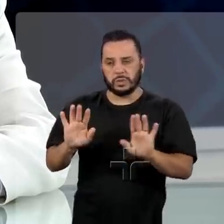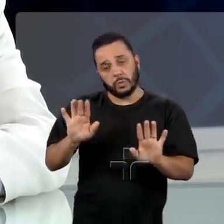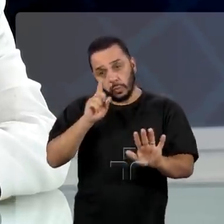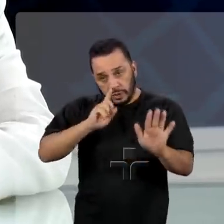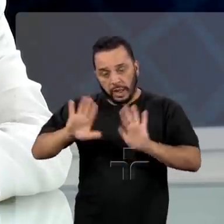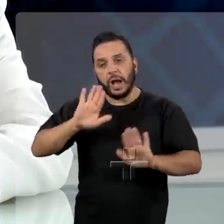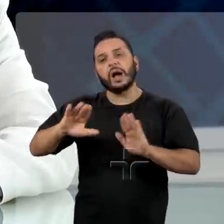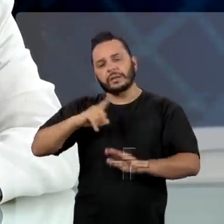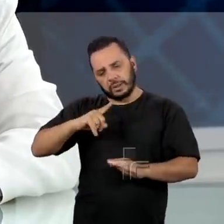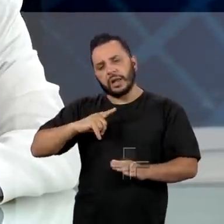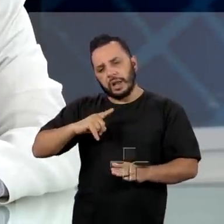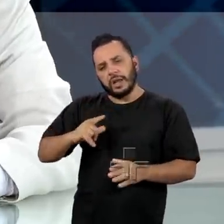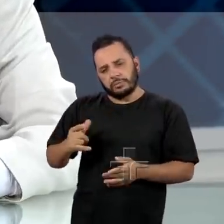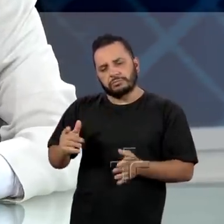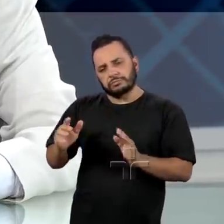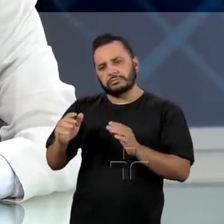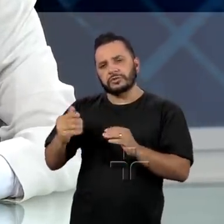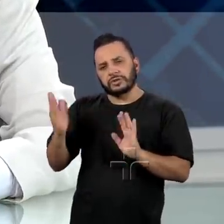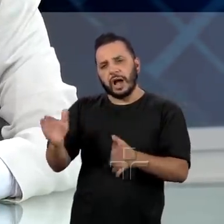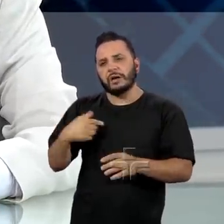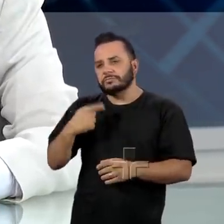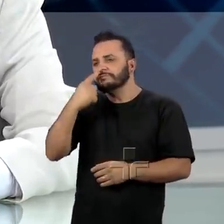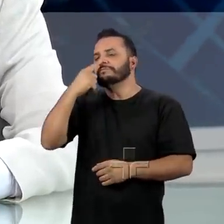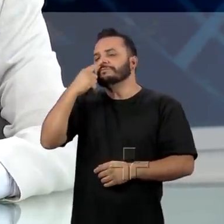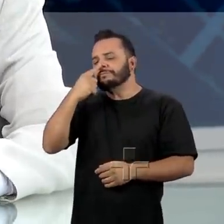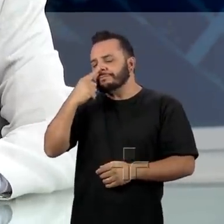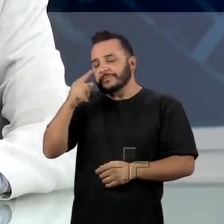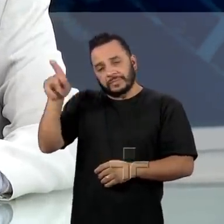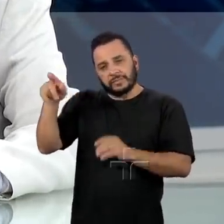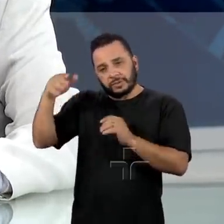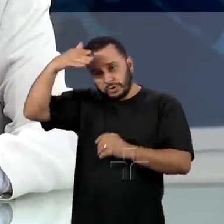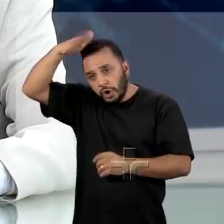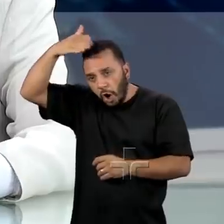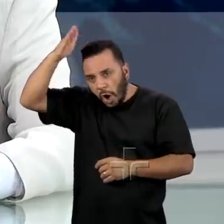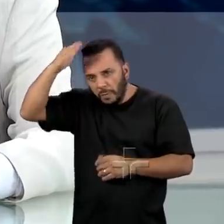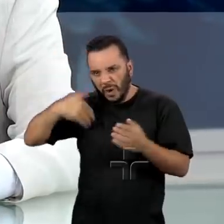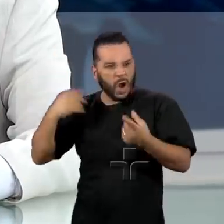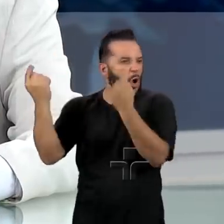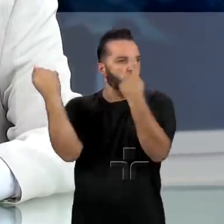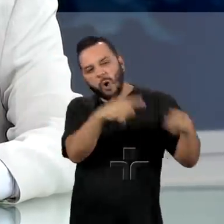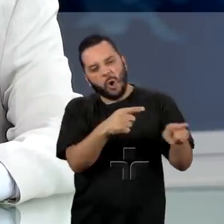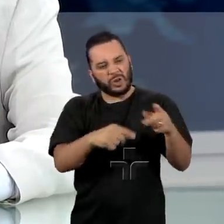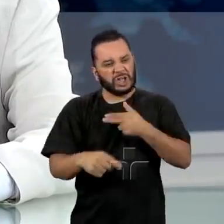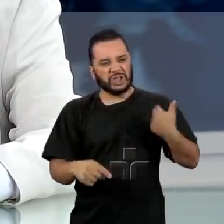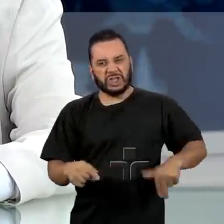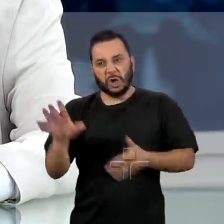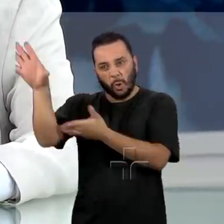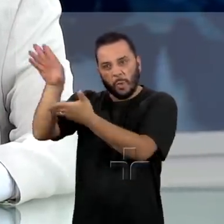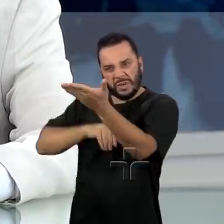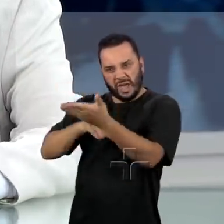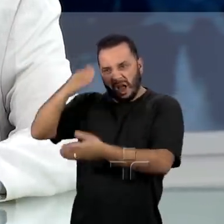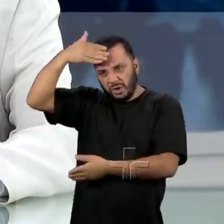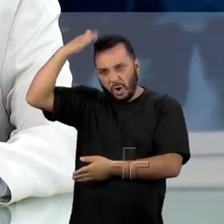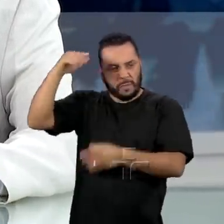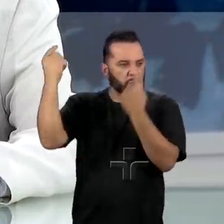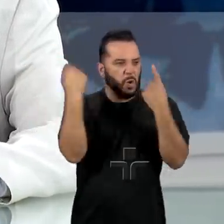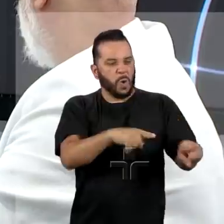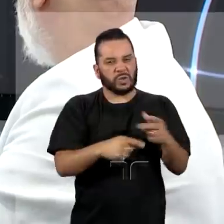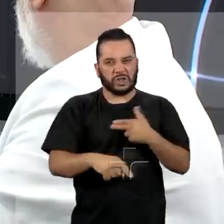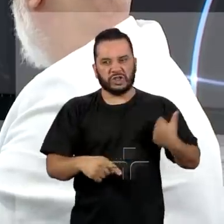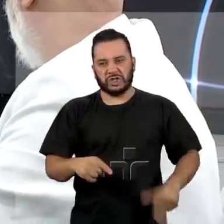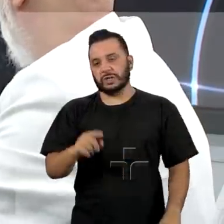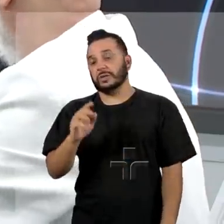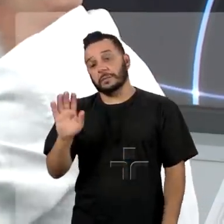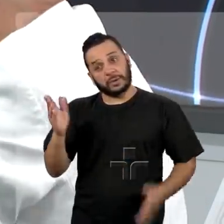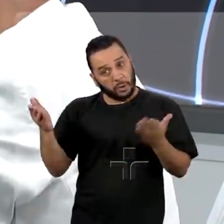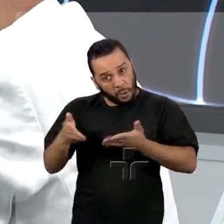o Trump e tal, mas não pode, de repente, embarcar numa de vamos brigar com a China porque Trump briga. Inclusive, hoje o Trump soltou um Twitter falando legalzinho